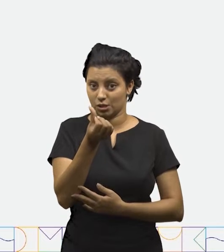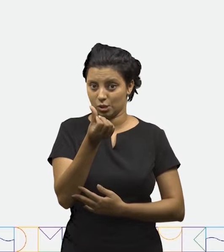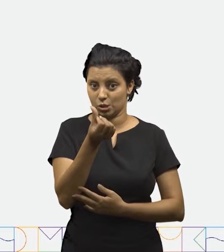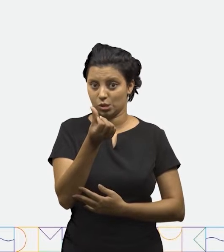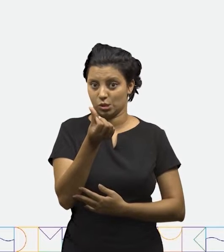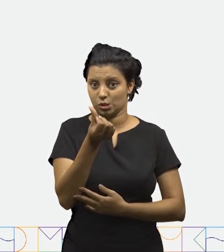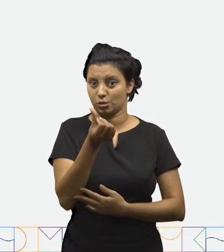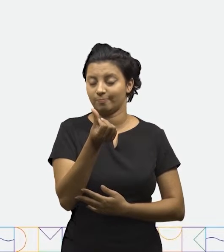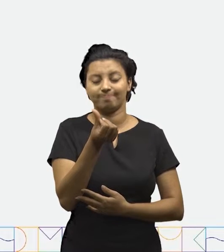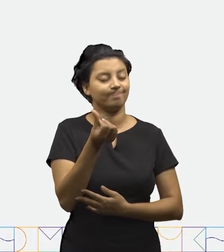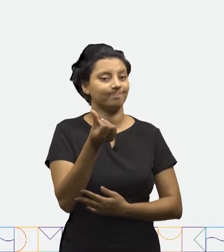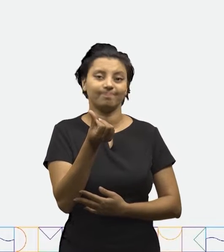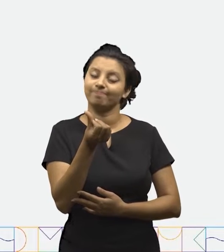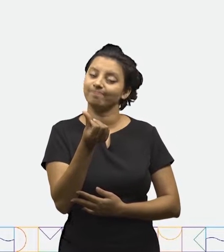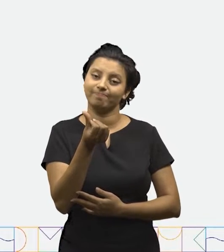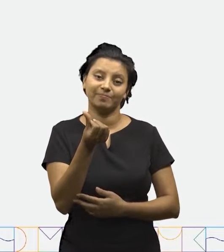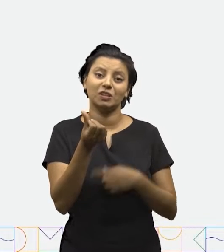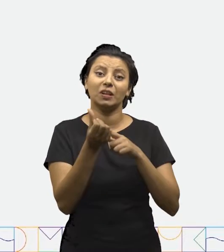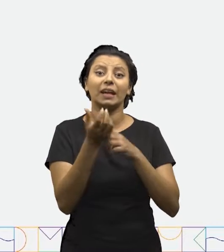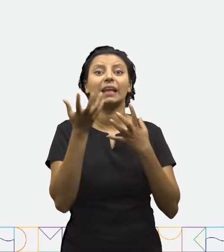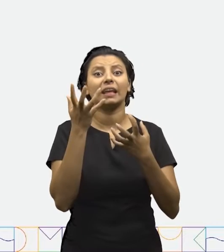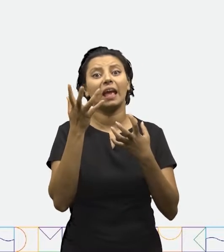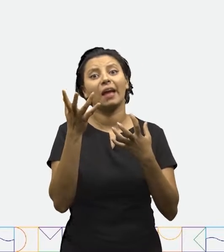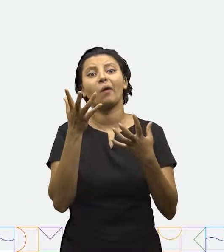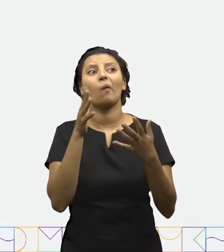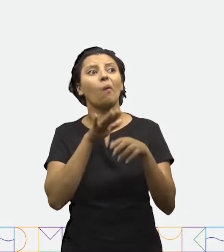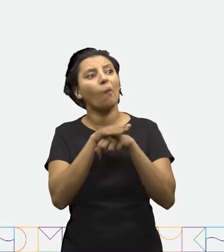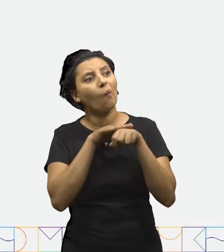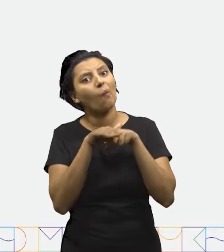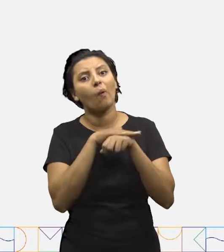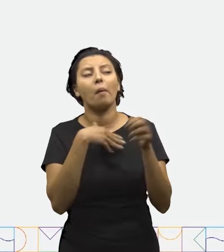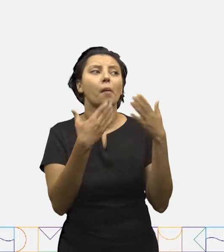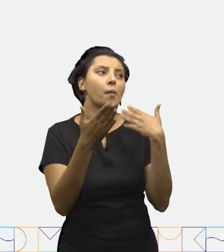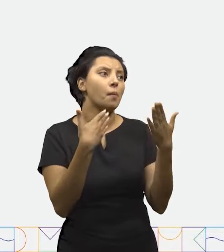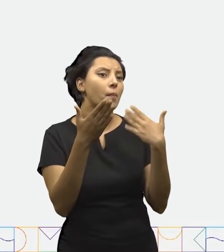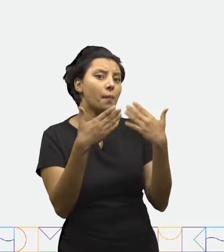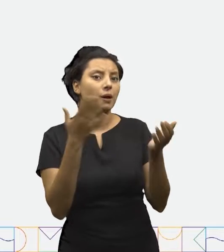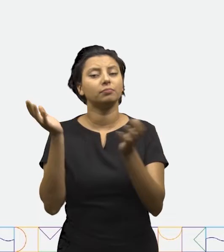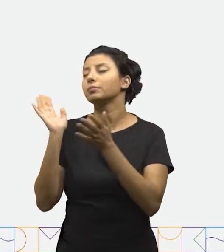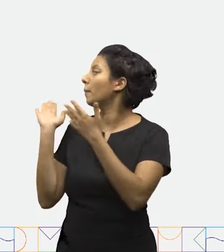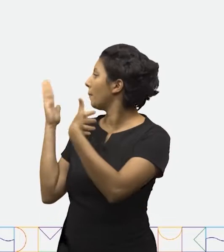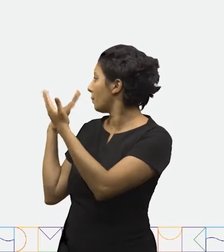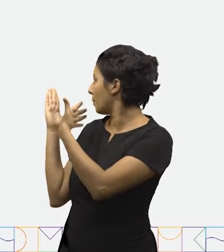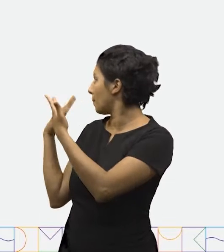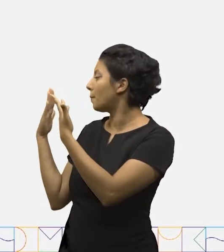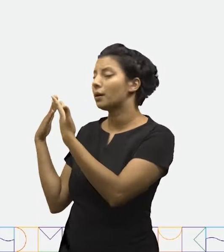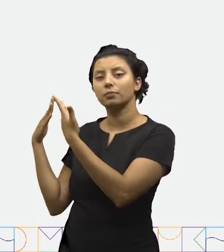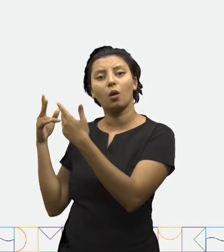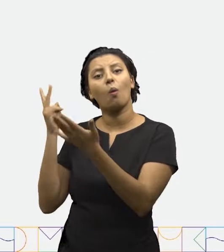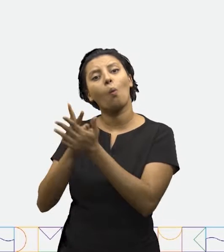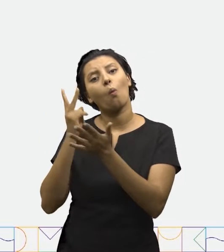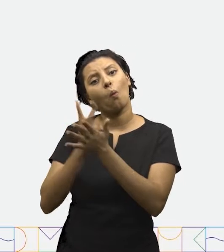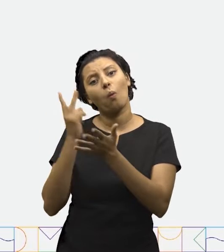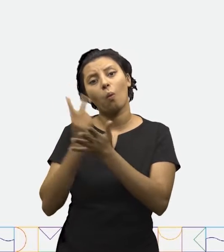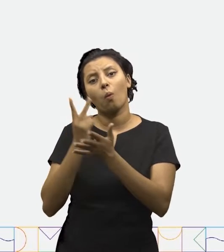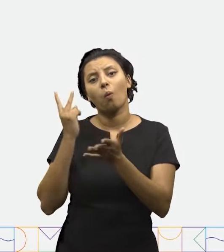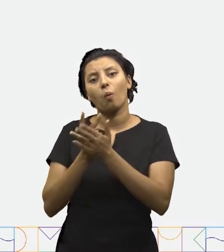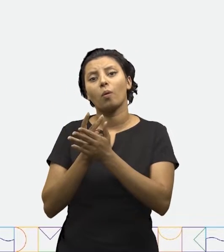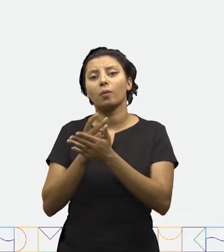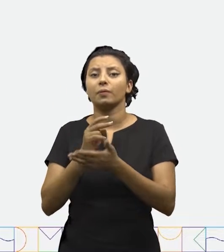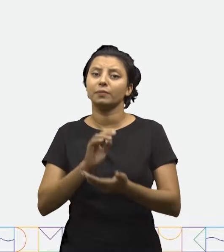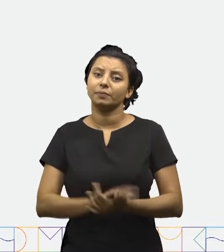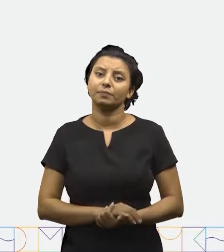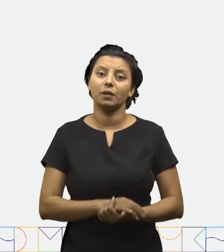6. Ai, ele só queria saber de conversar e ficar virado para trás para conversar com